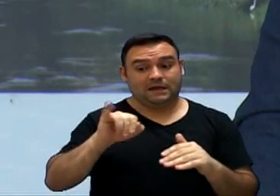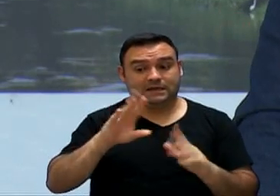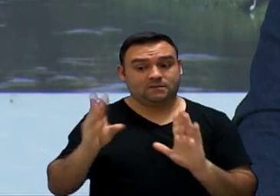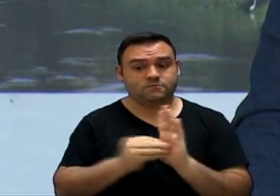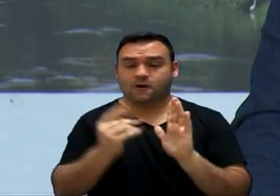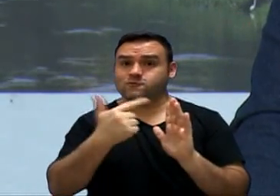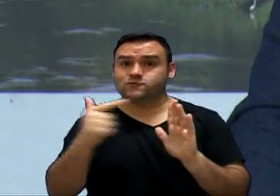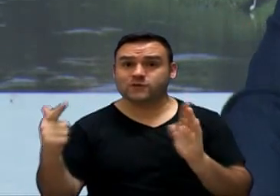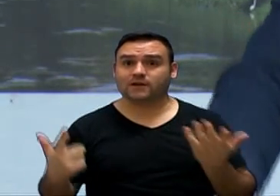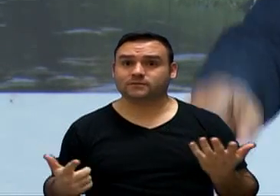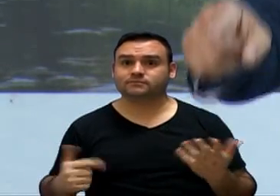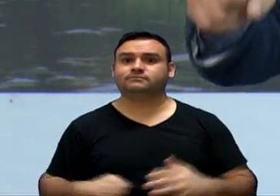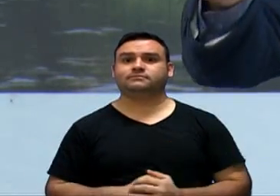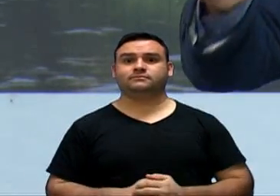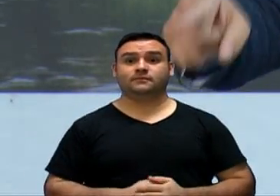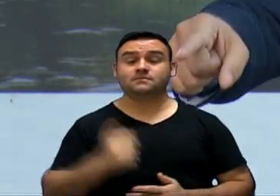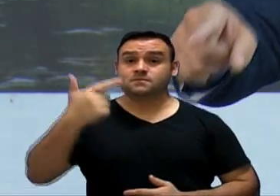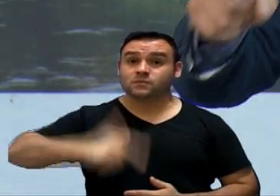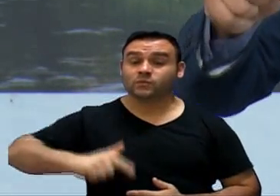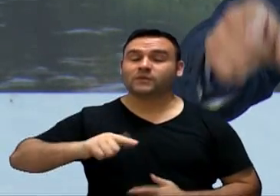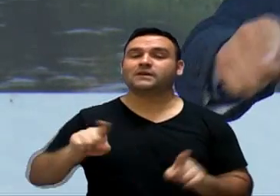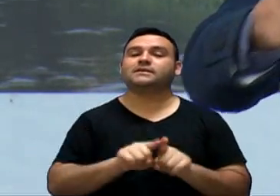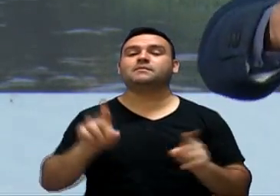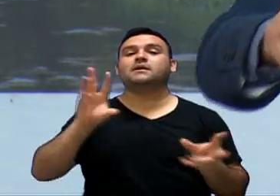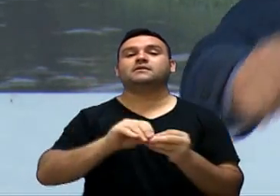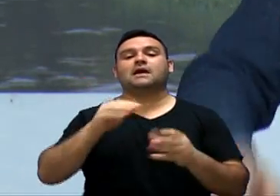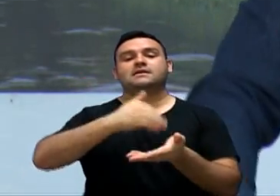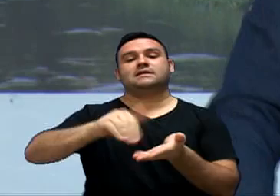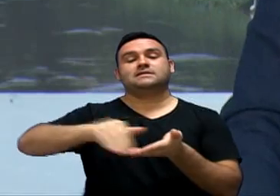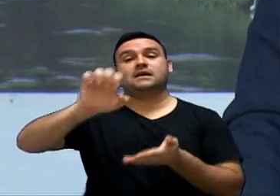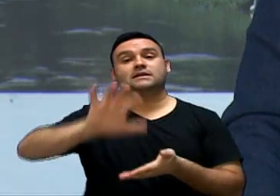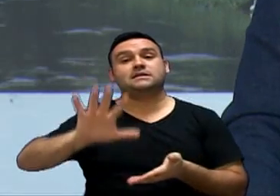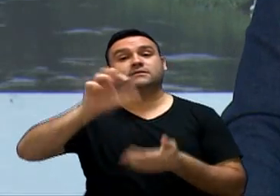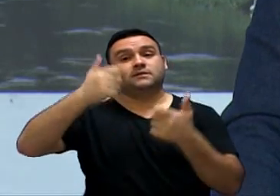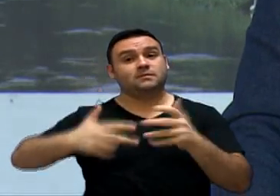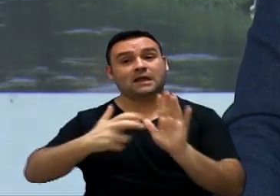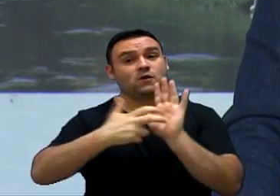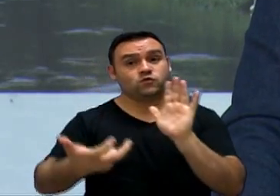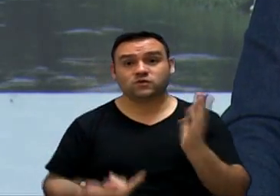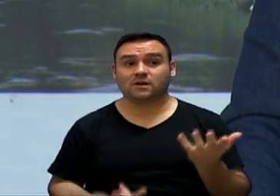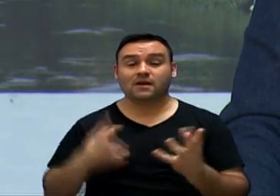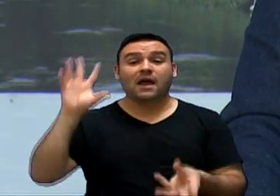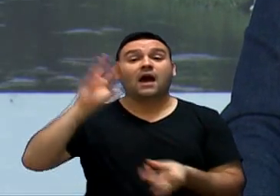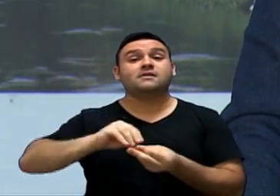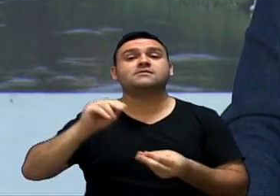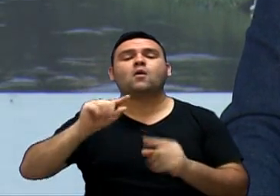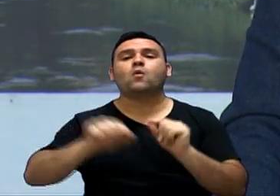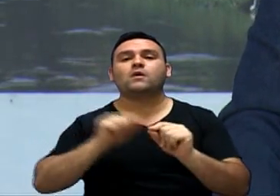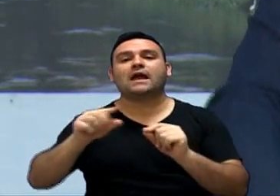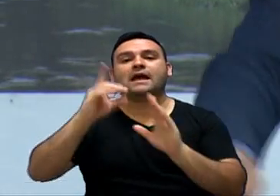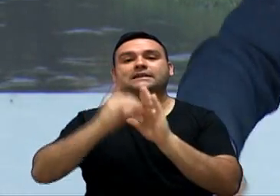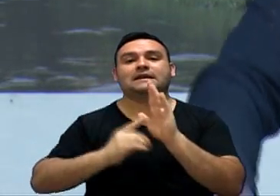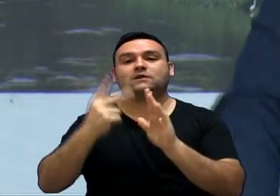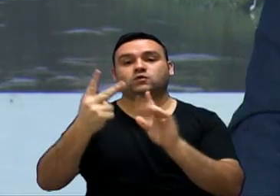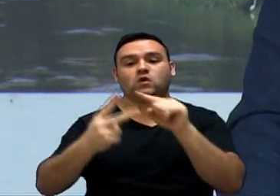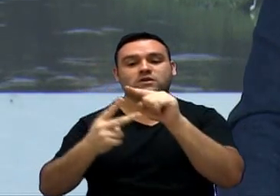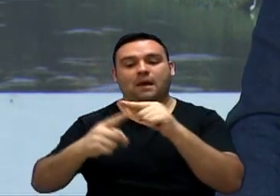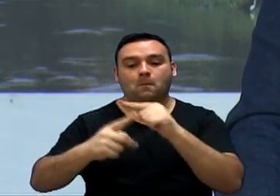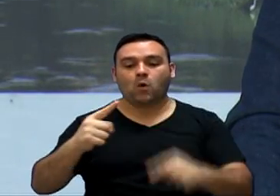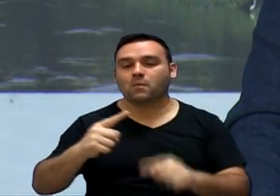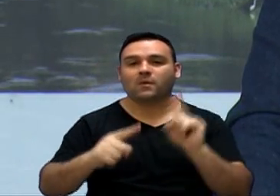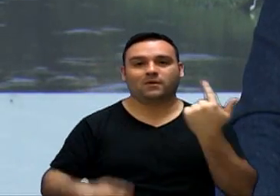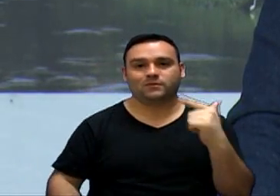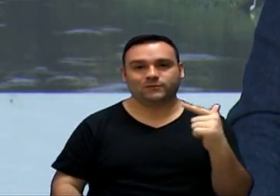Mais do que isso, resolução da Secretaria do Estado é inconstitucional. É uma resolução baseada em dois decretos que não proíbem a